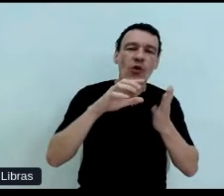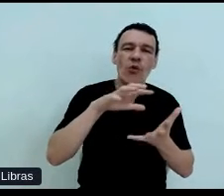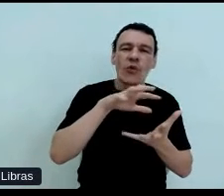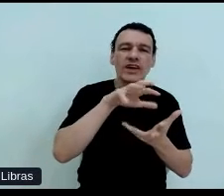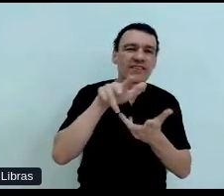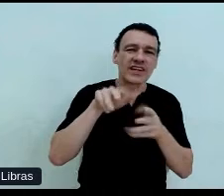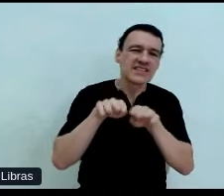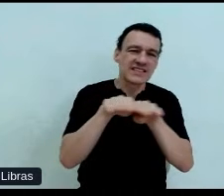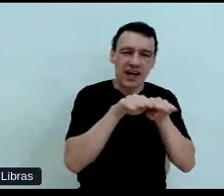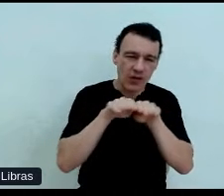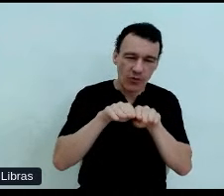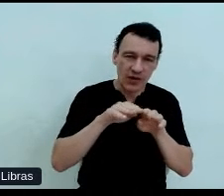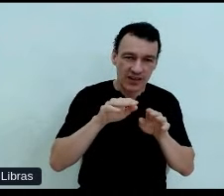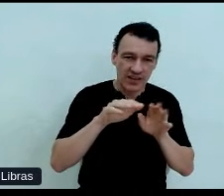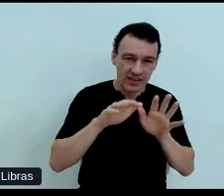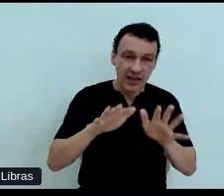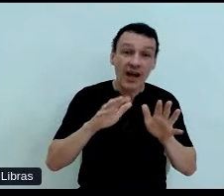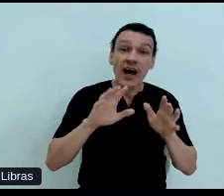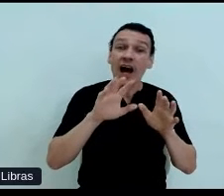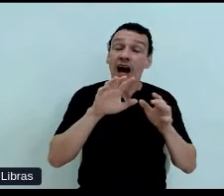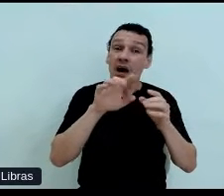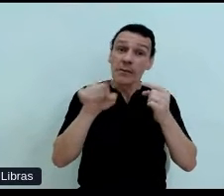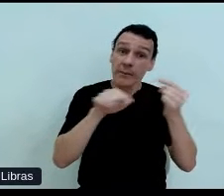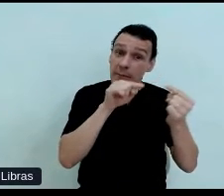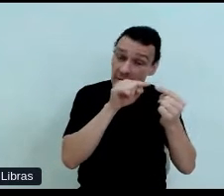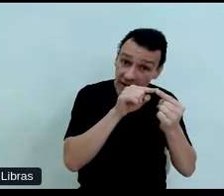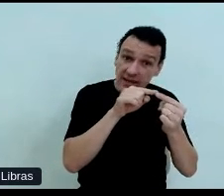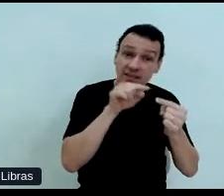desempenho, uma maneira de descobrir novos líderes.